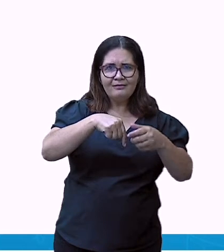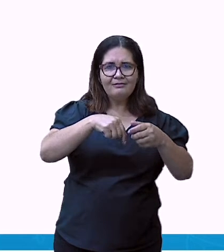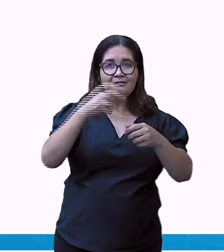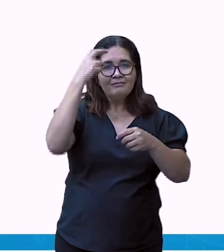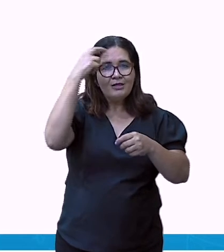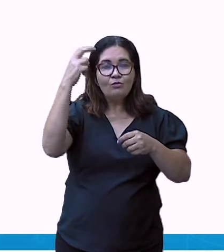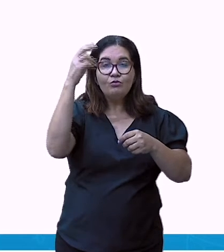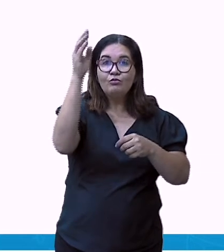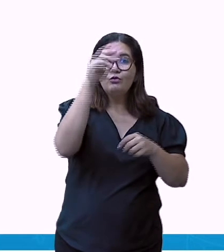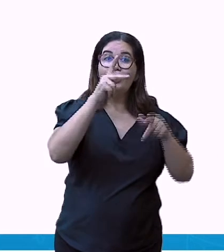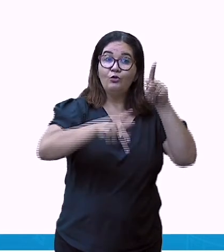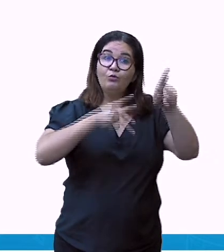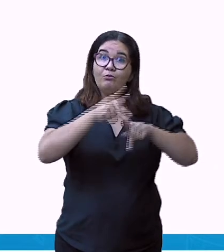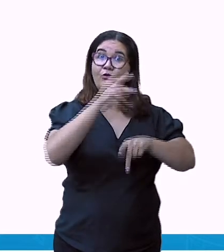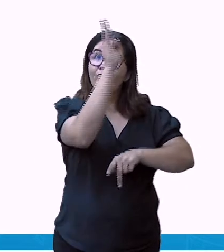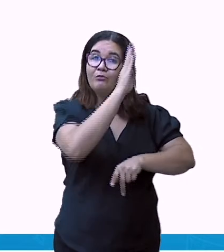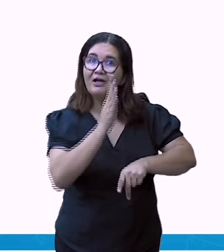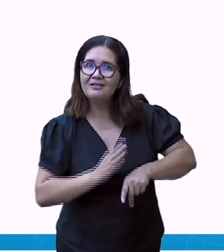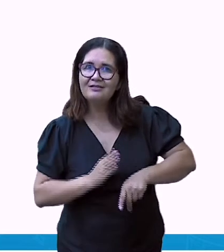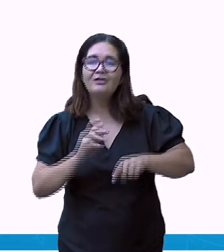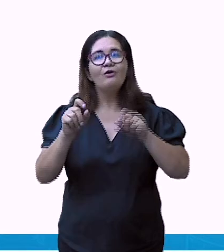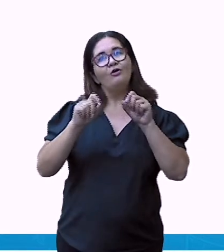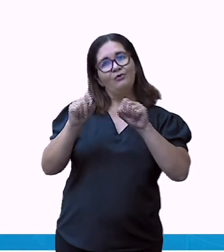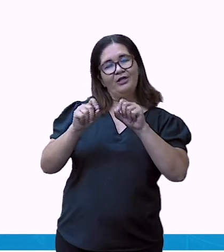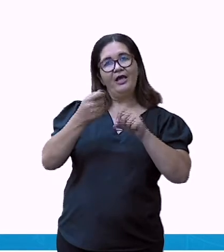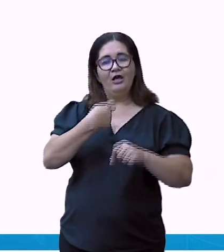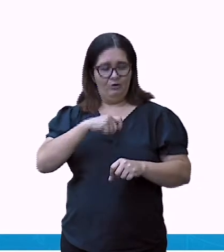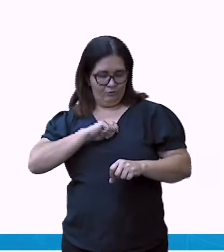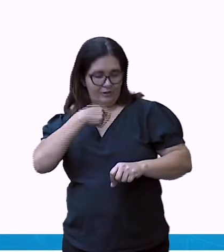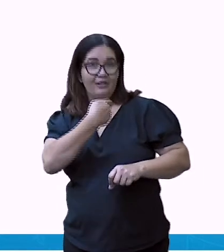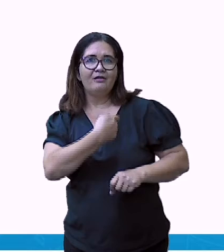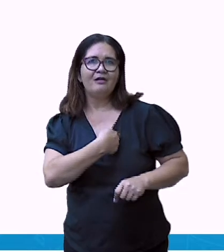povo brasileiro os italianos, os